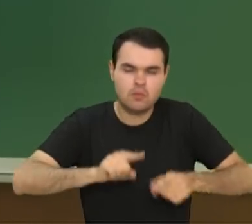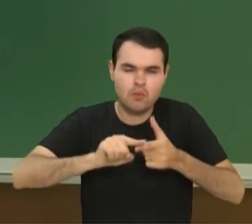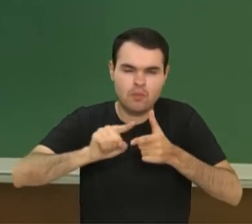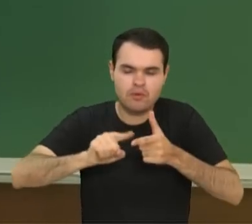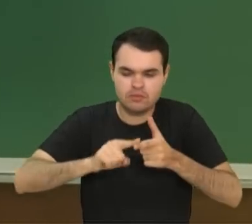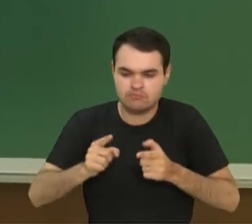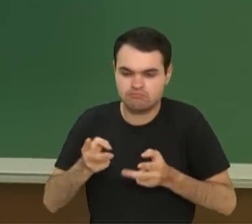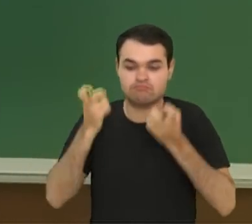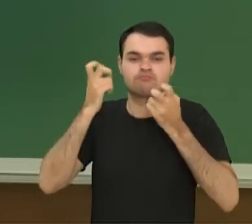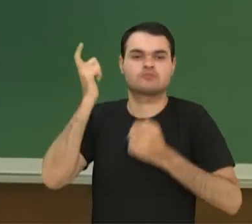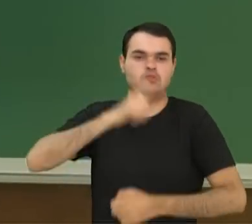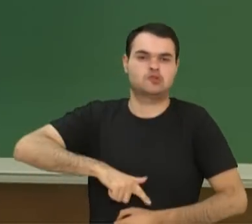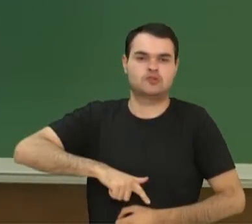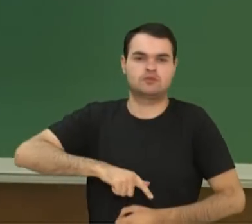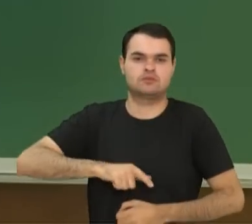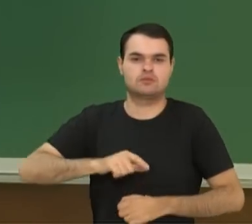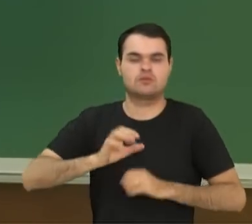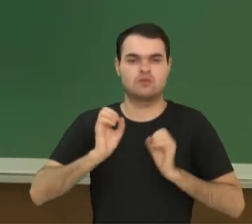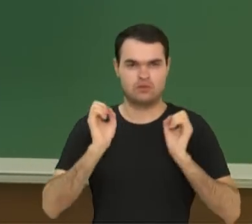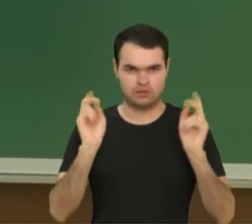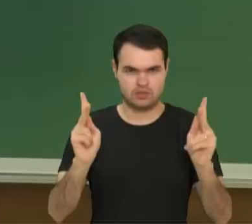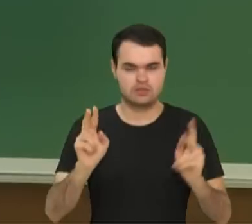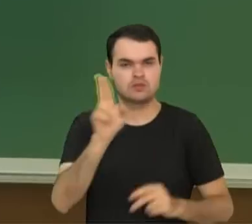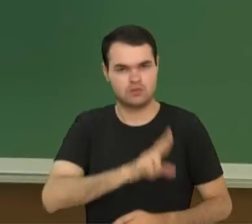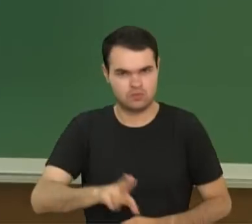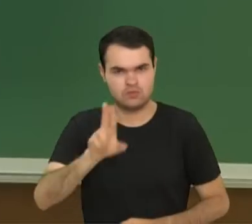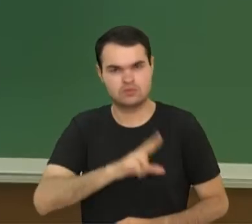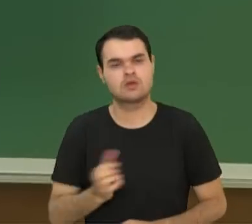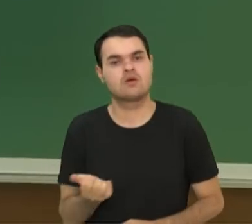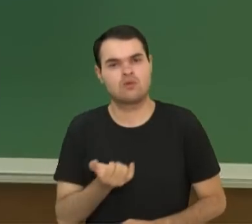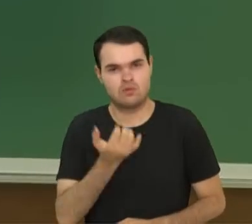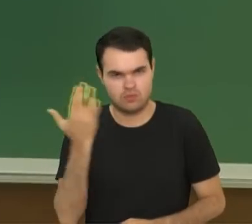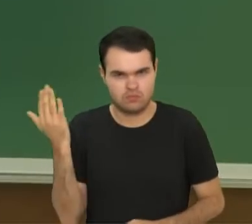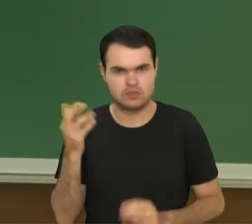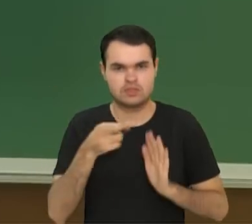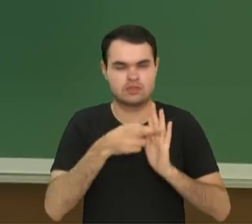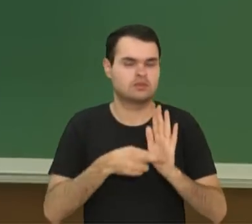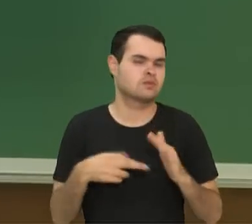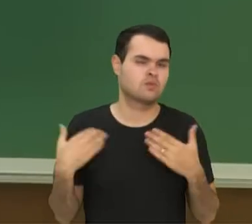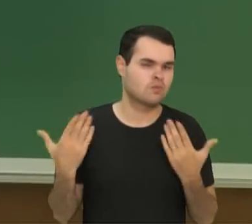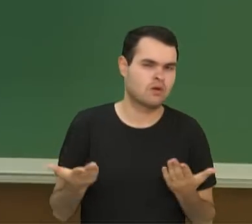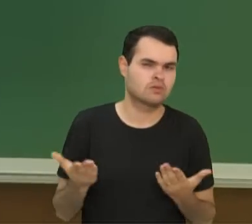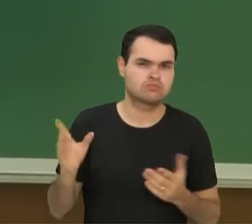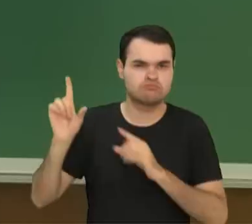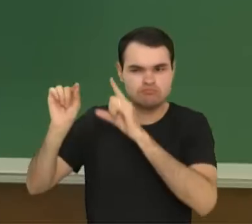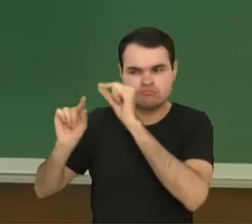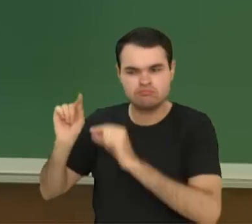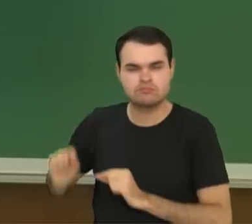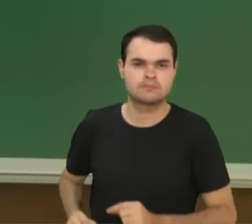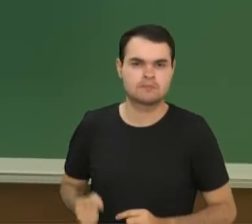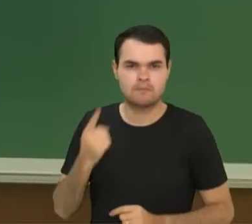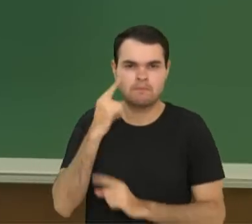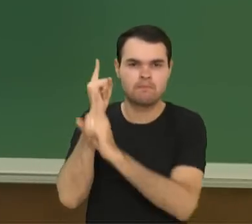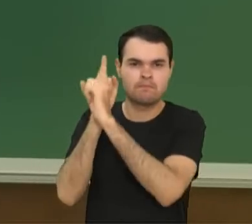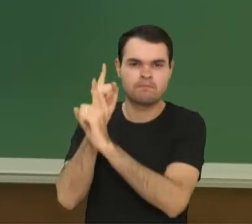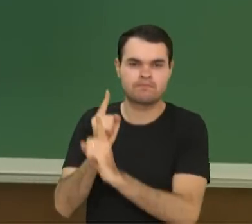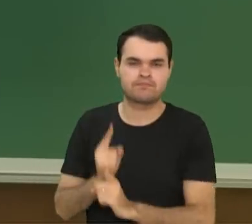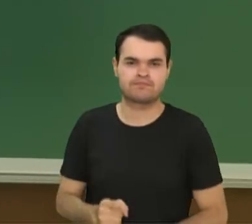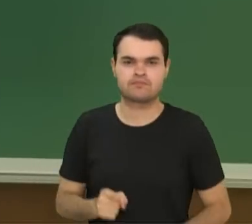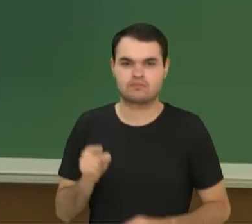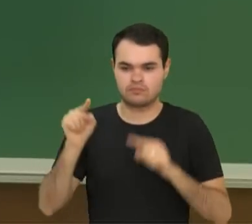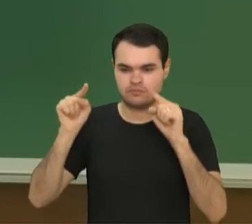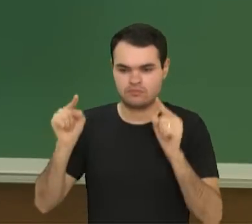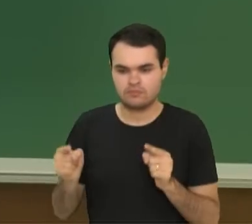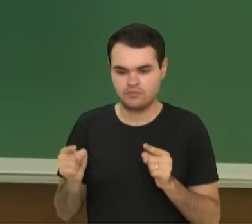gente conseguiu ver. Então, nós vamos usar algumas dessas propriedades. Quais delas a gente vai ter que utilizar? Vamos identificar, ó.